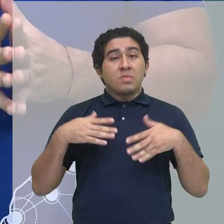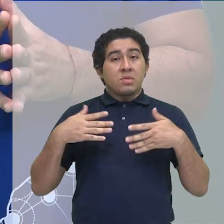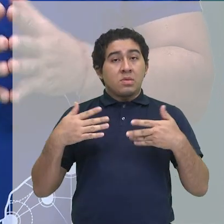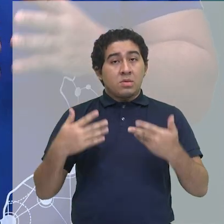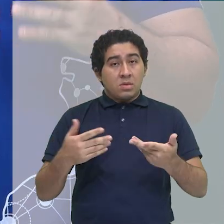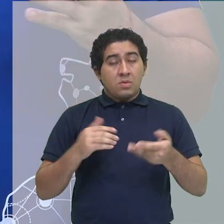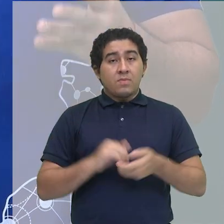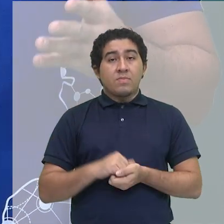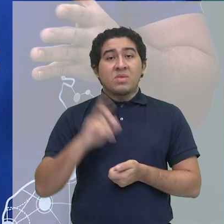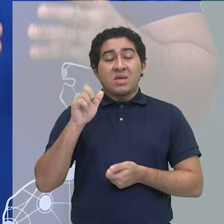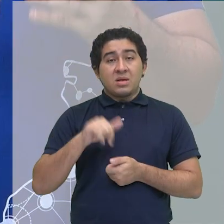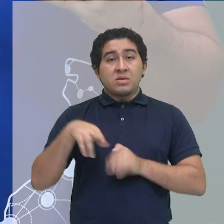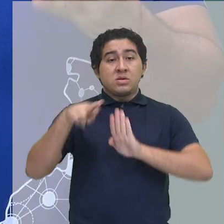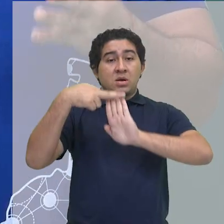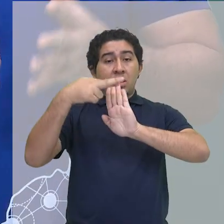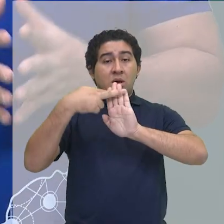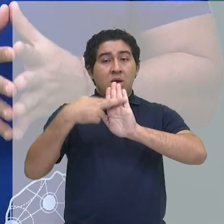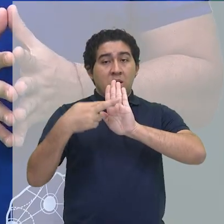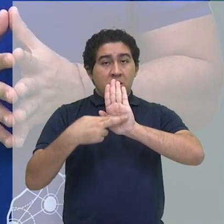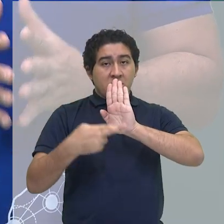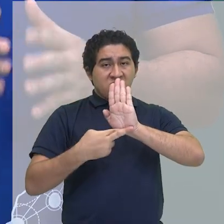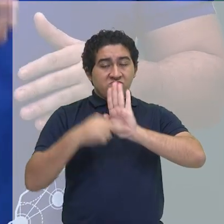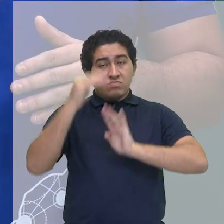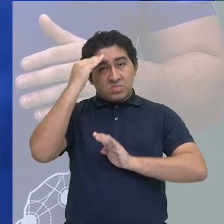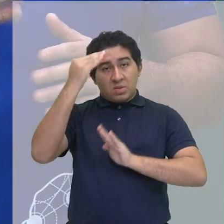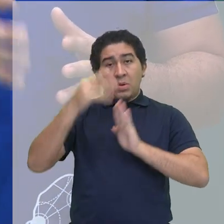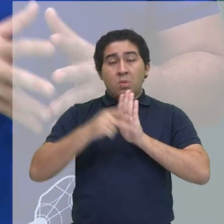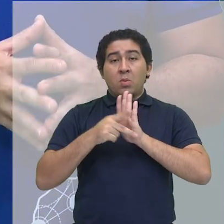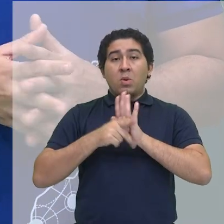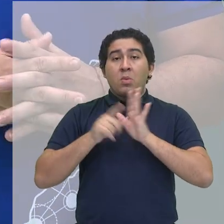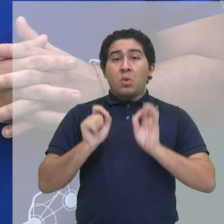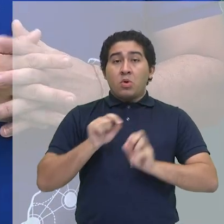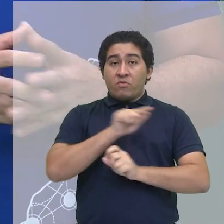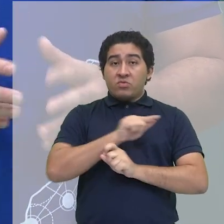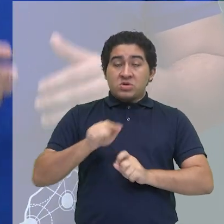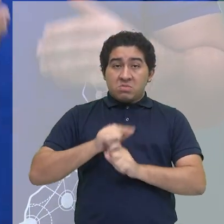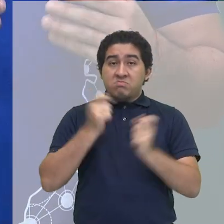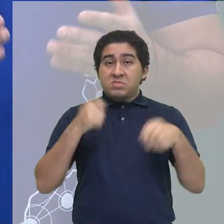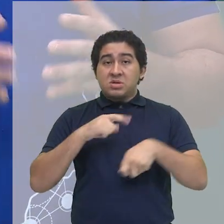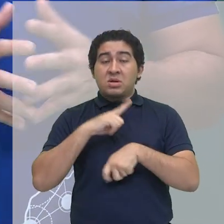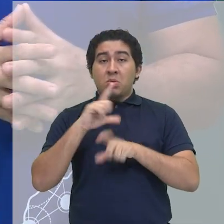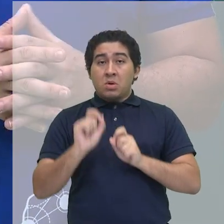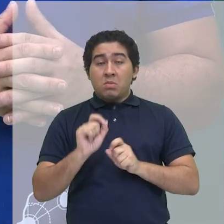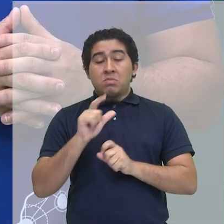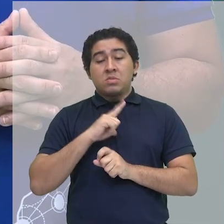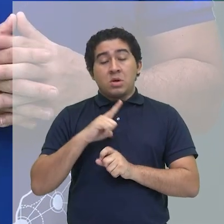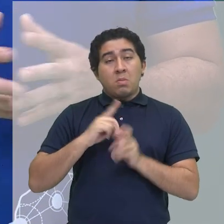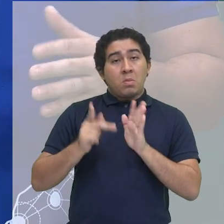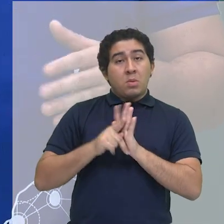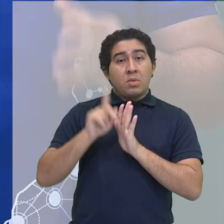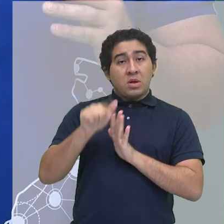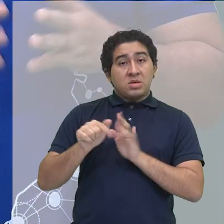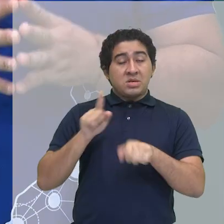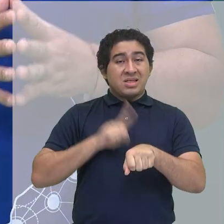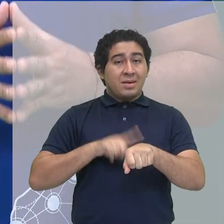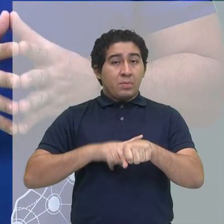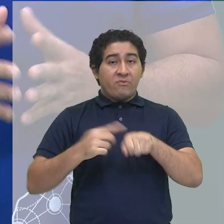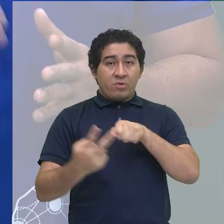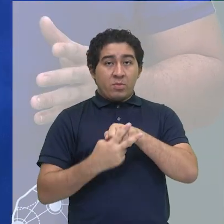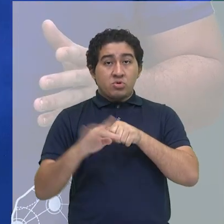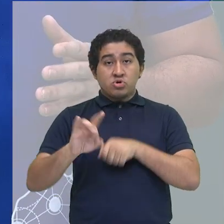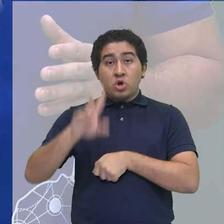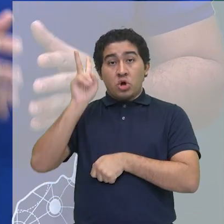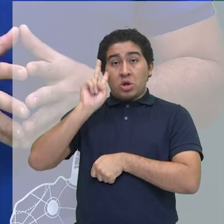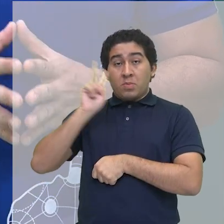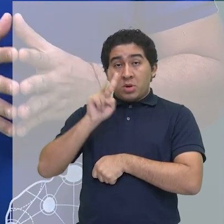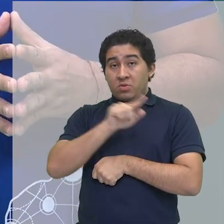essas são regras preciosas para vocês, né, quando for falar do simple past. Só recapitulando